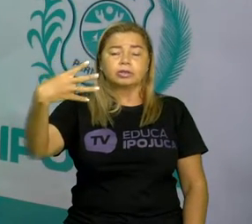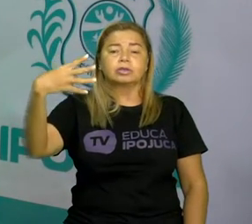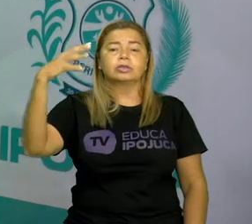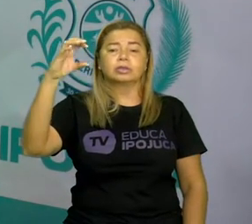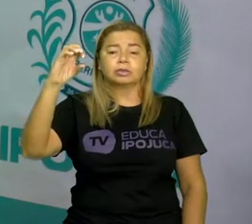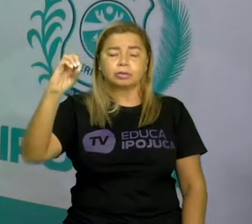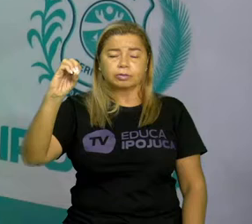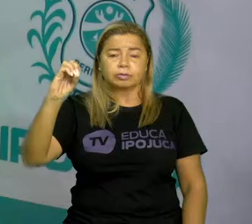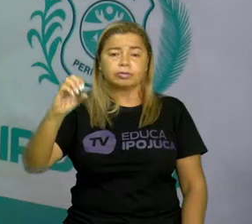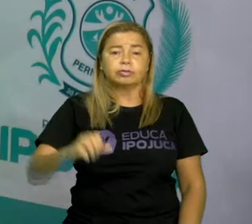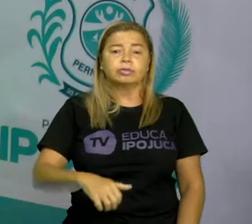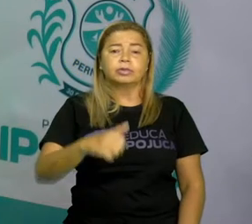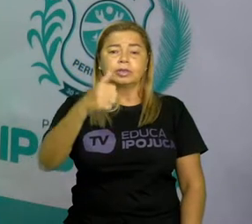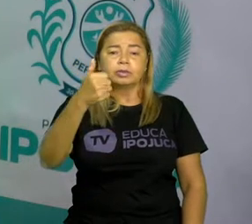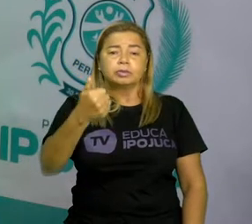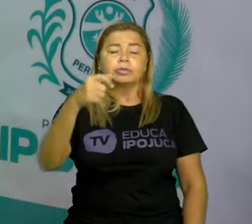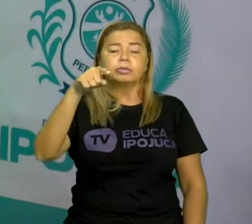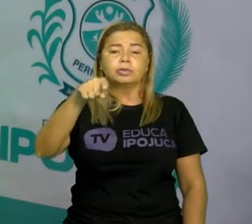1.540.